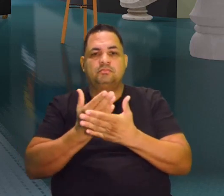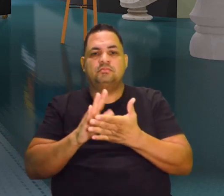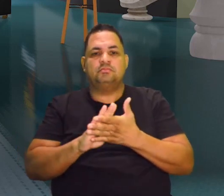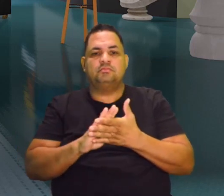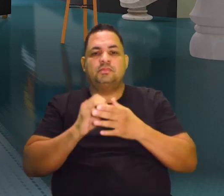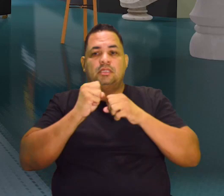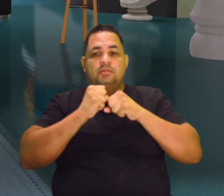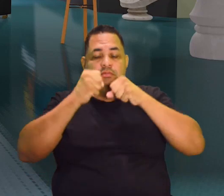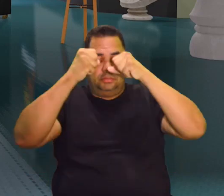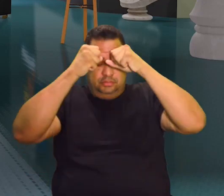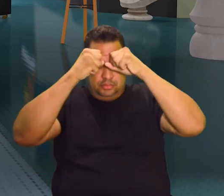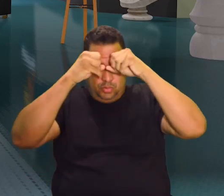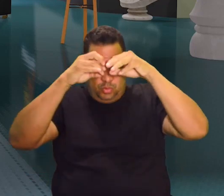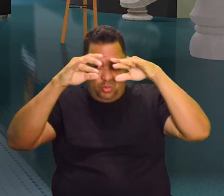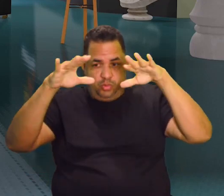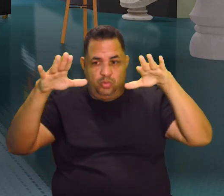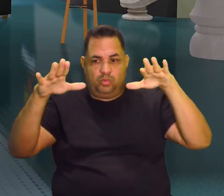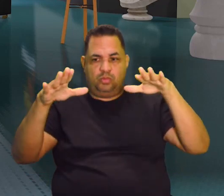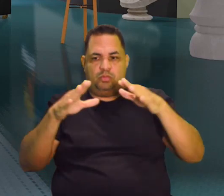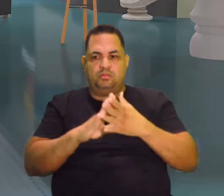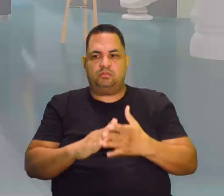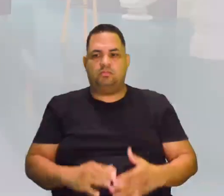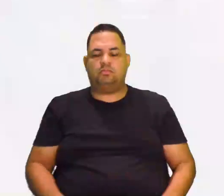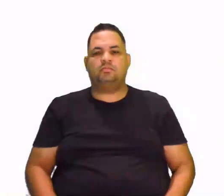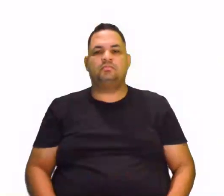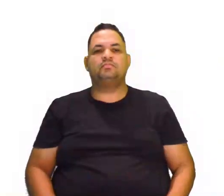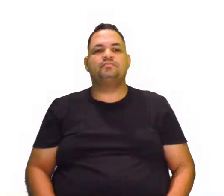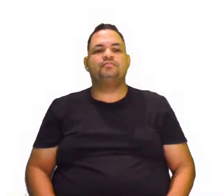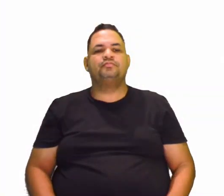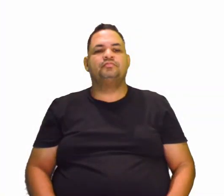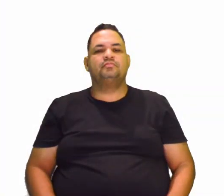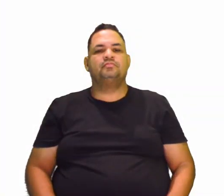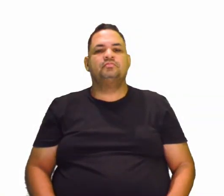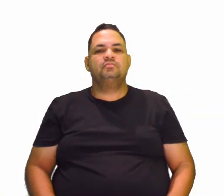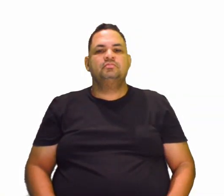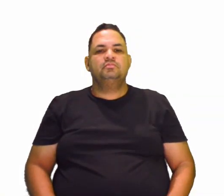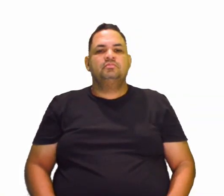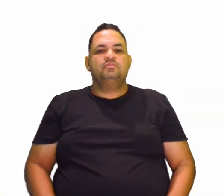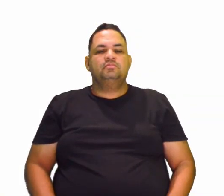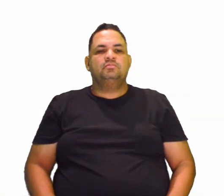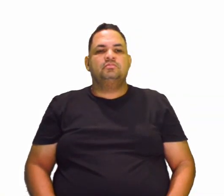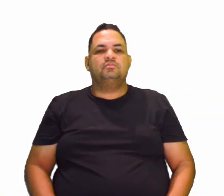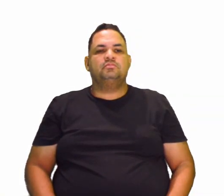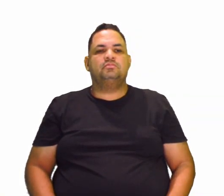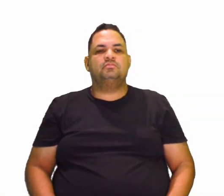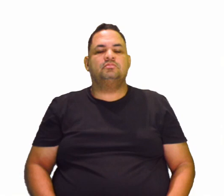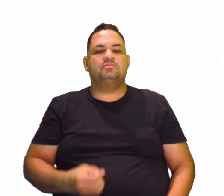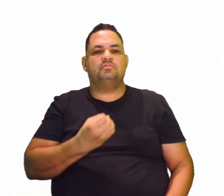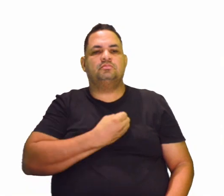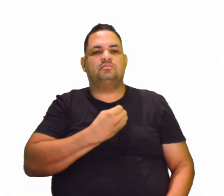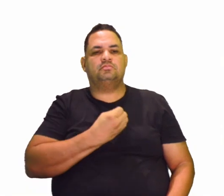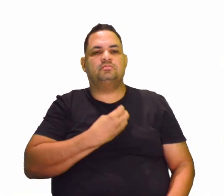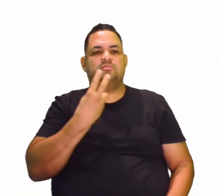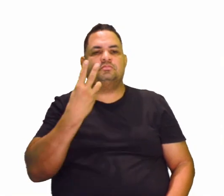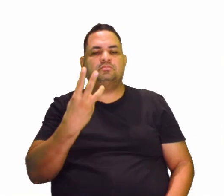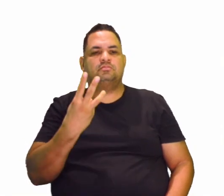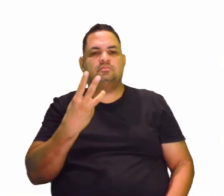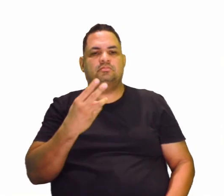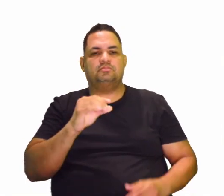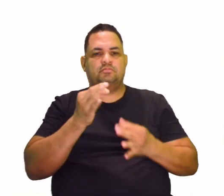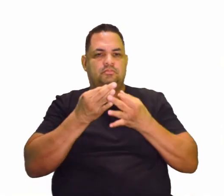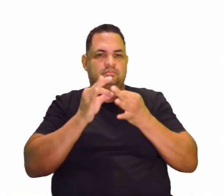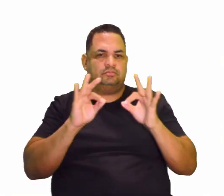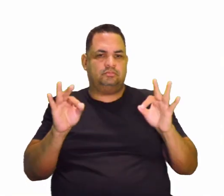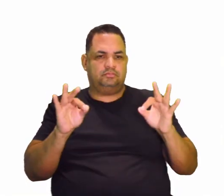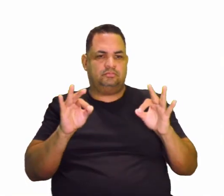universo, né, de conhecimento. Então, vamos para a tela. Vamos para a leitura da questão 3. Então, vamos aqui a uma questão simples, né,